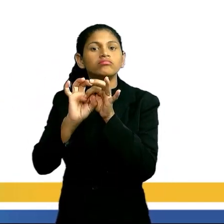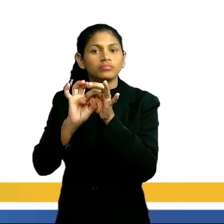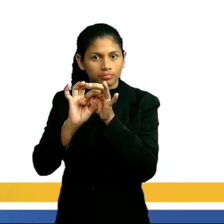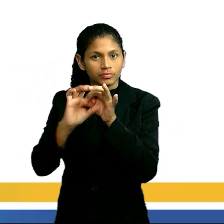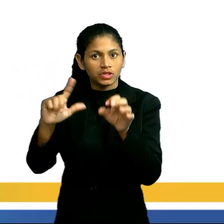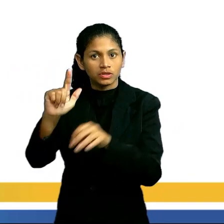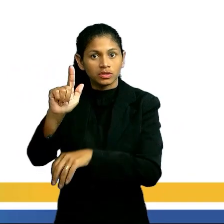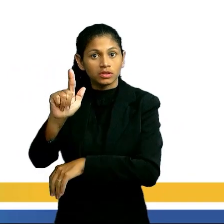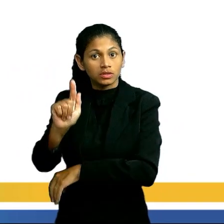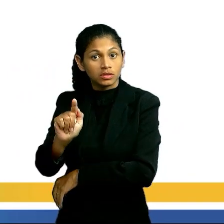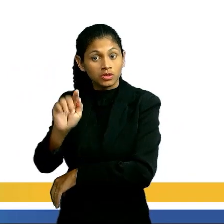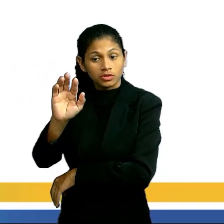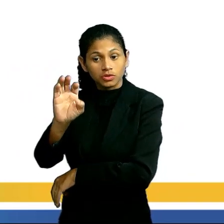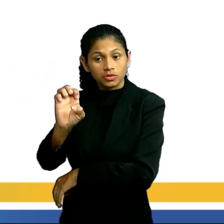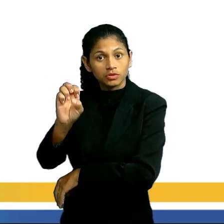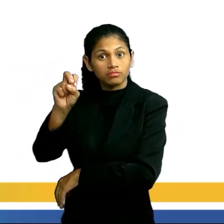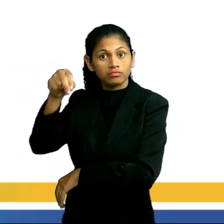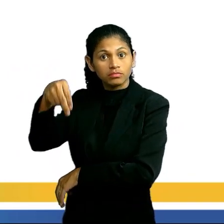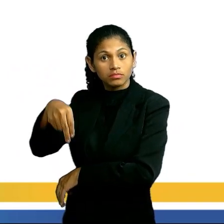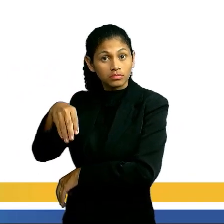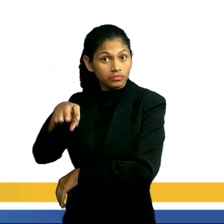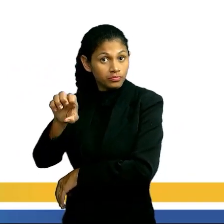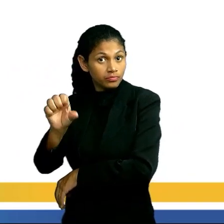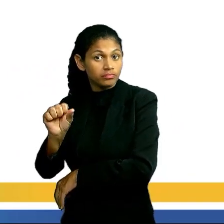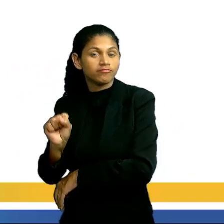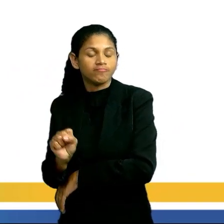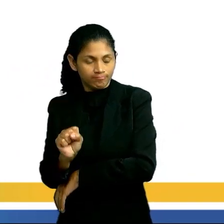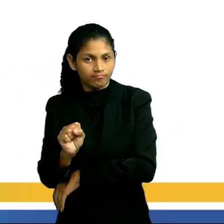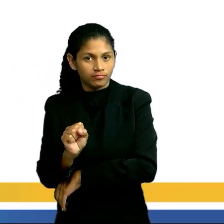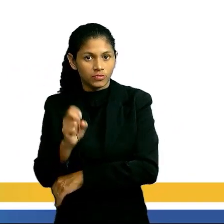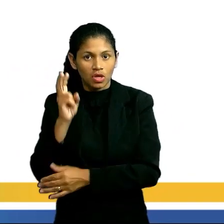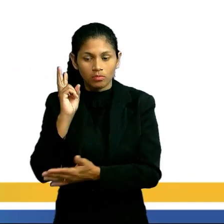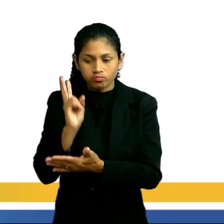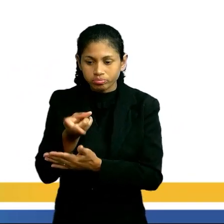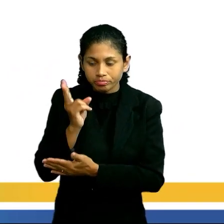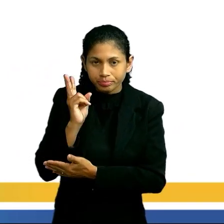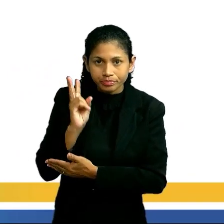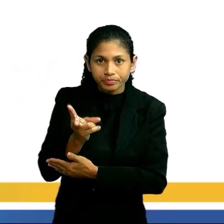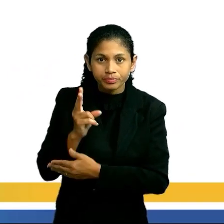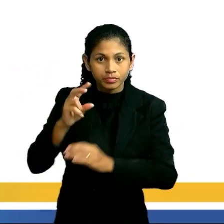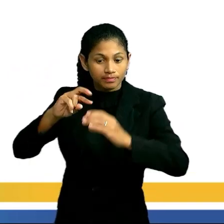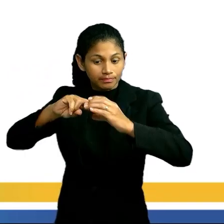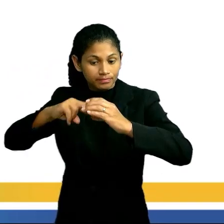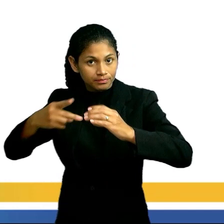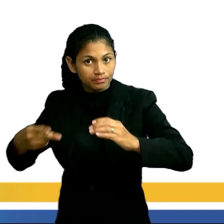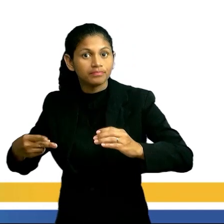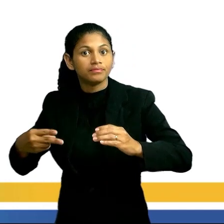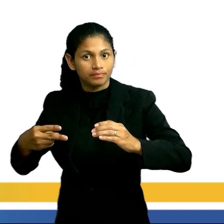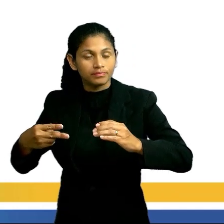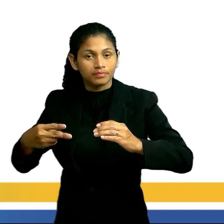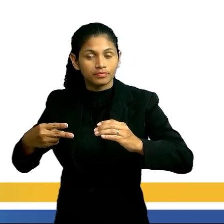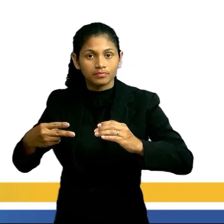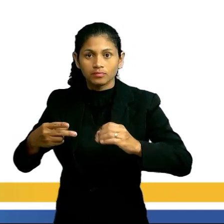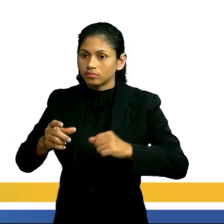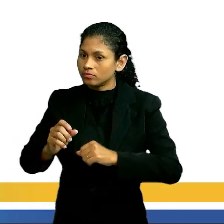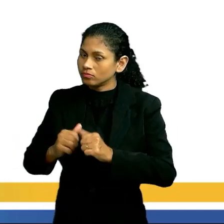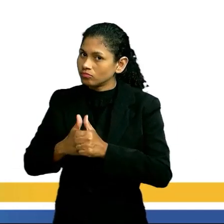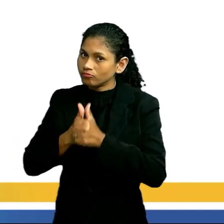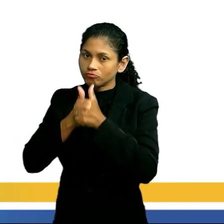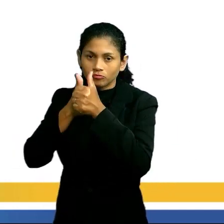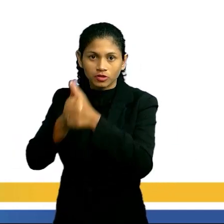uma ligação de genes. Os genes estão no mesmo cromossomo. Não segue a segunda lei de